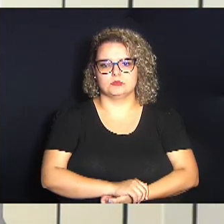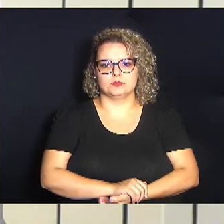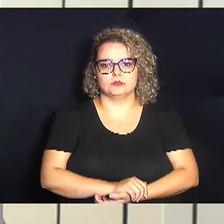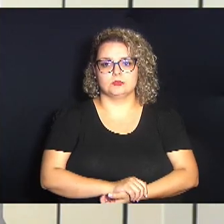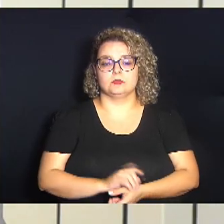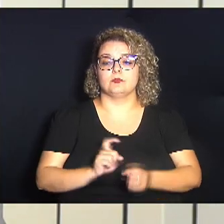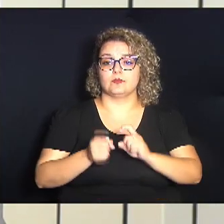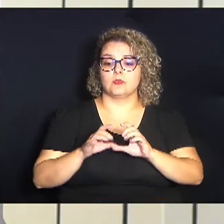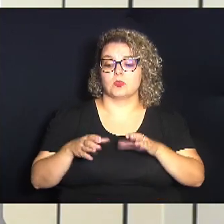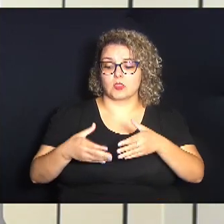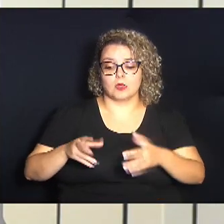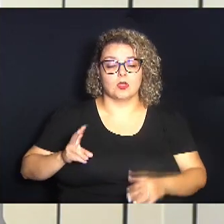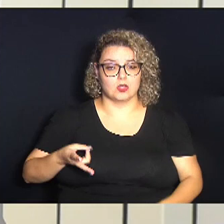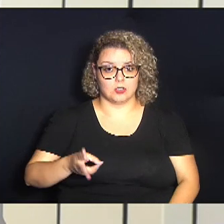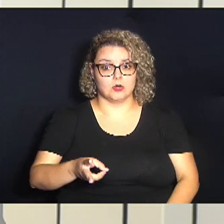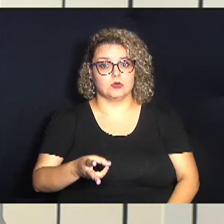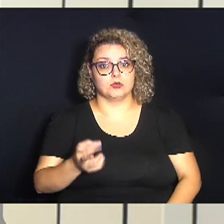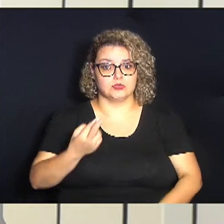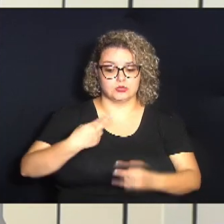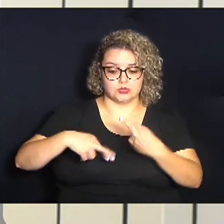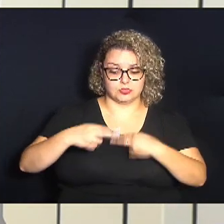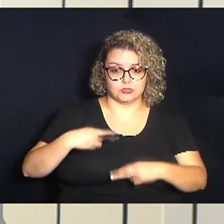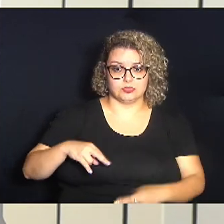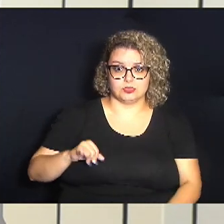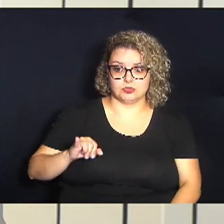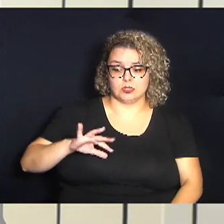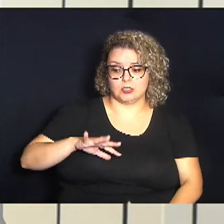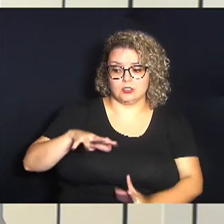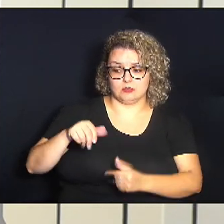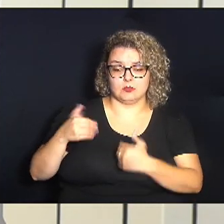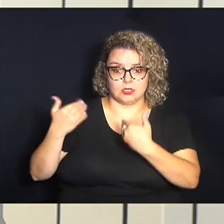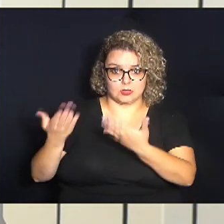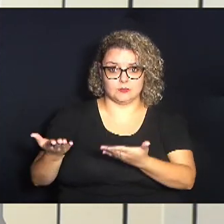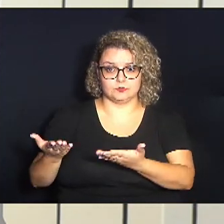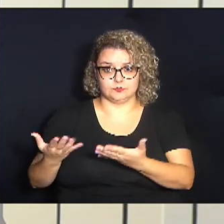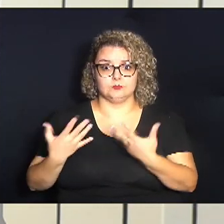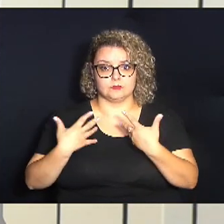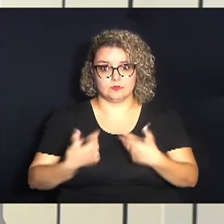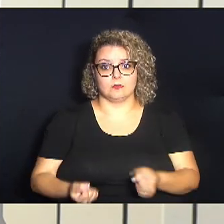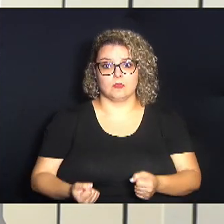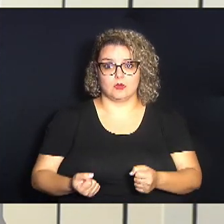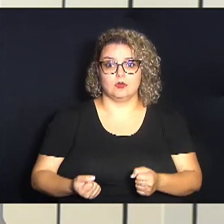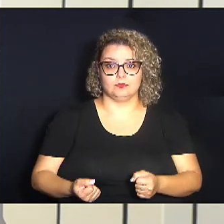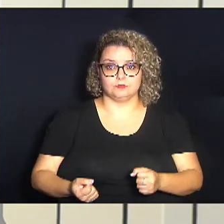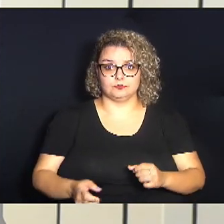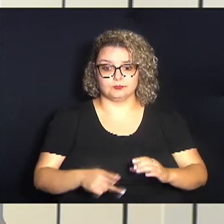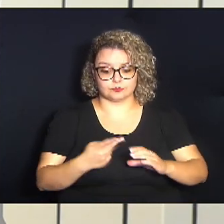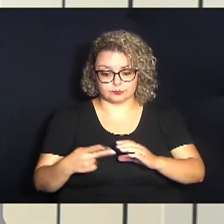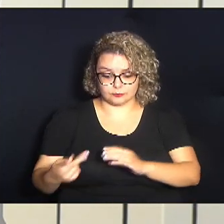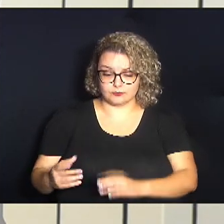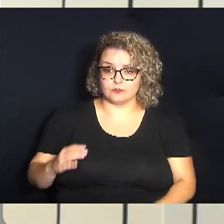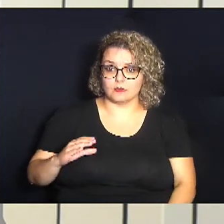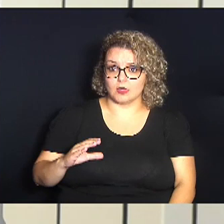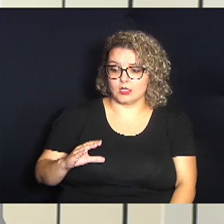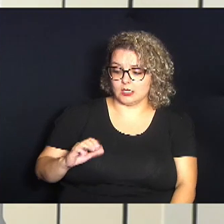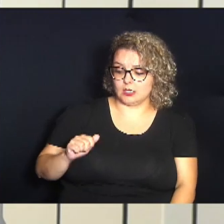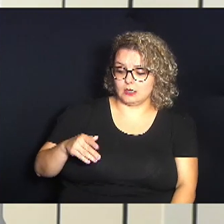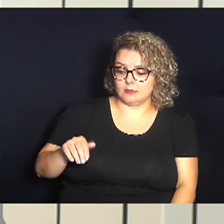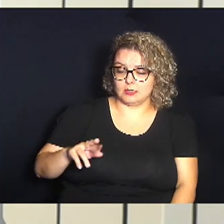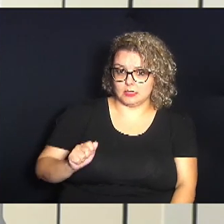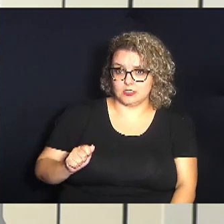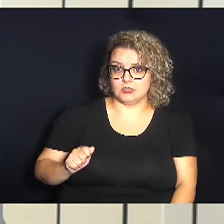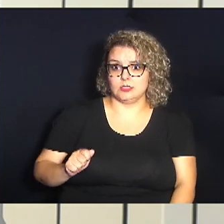Reunião da Comissão Permanente de Relações Internacionais recebe Câmara de Comércio de Campinas e Região